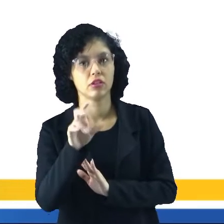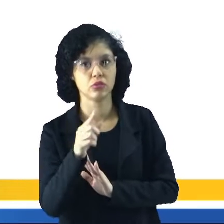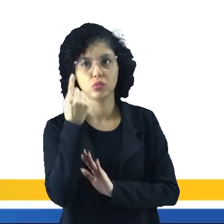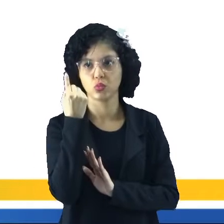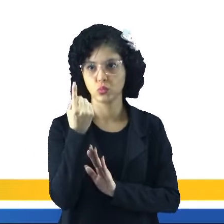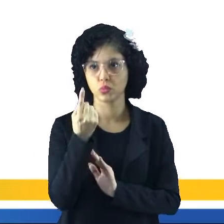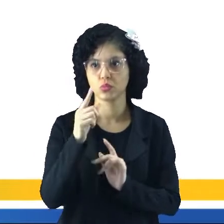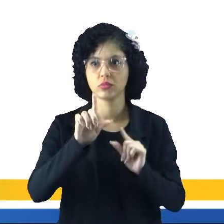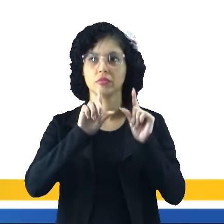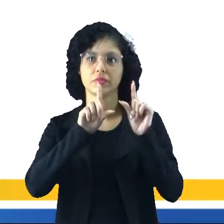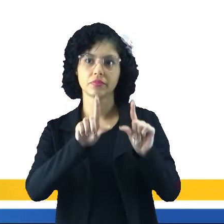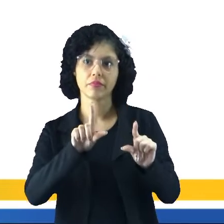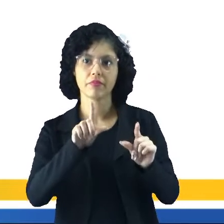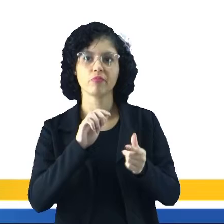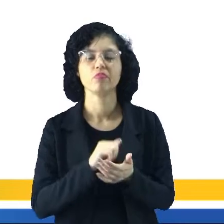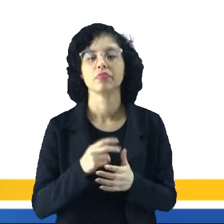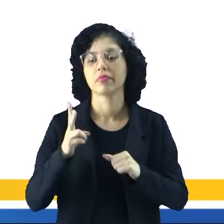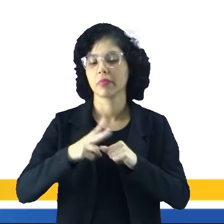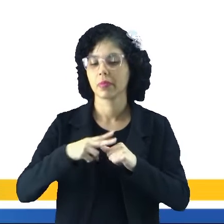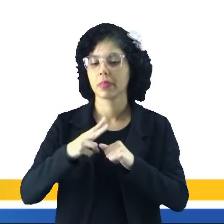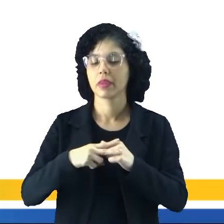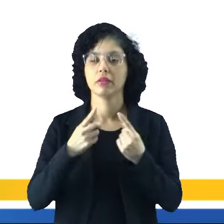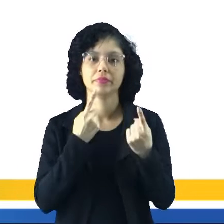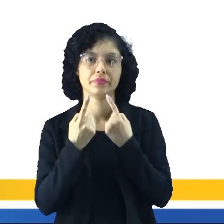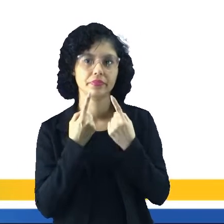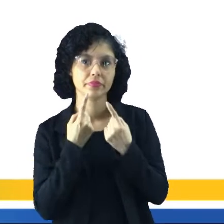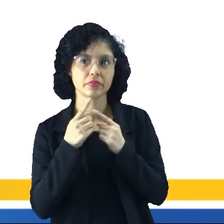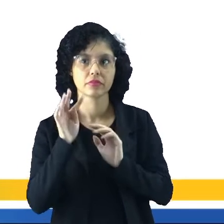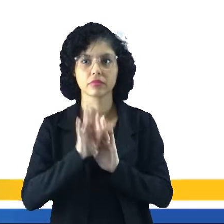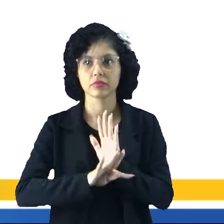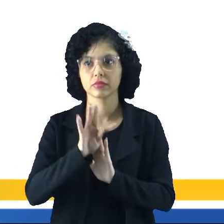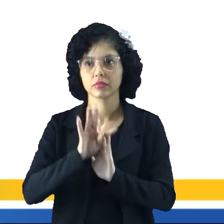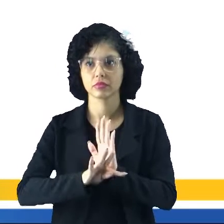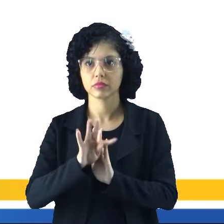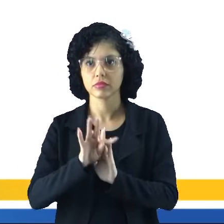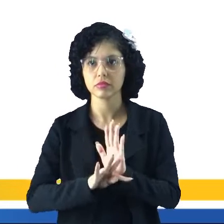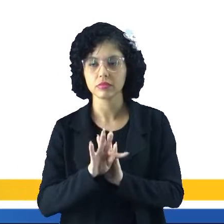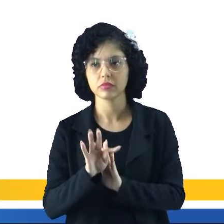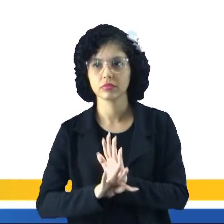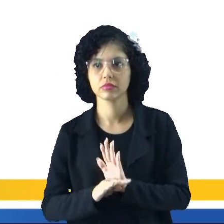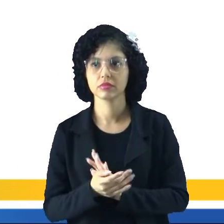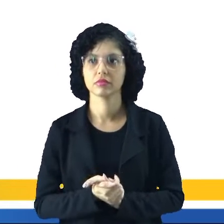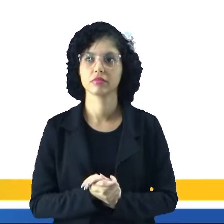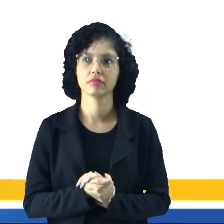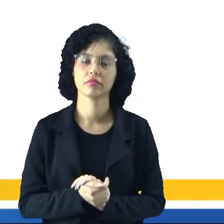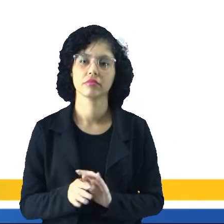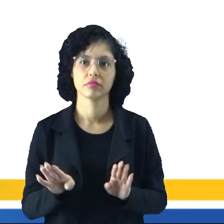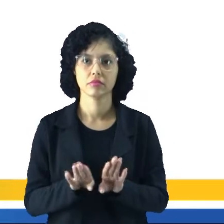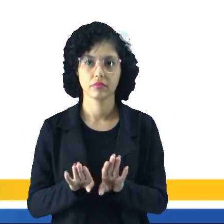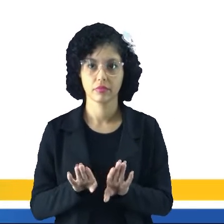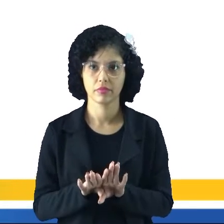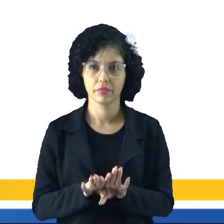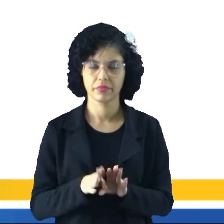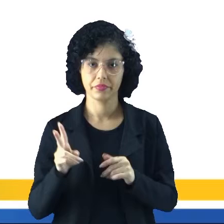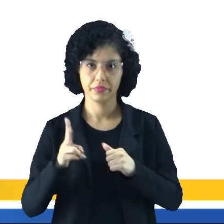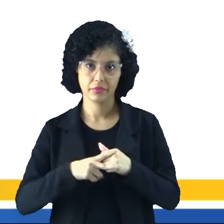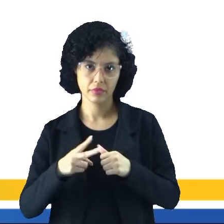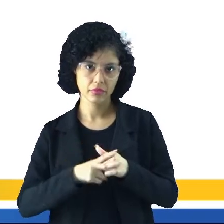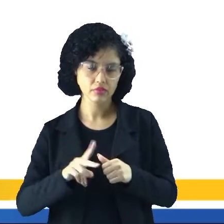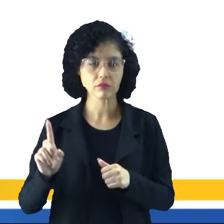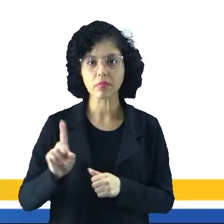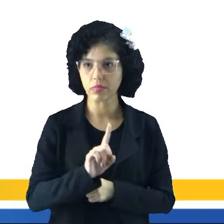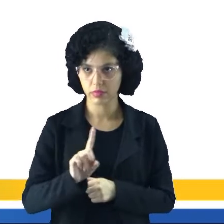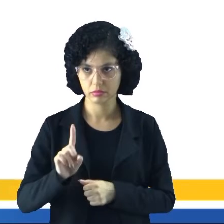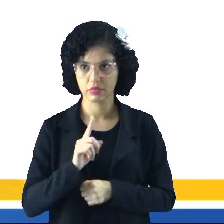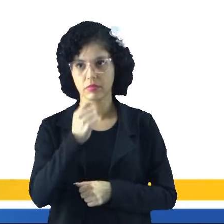quadro, né, temos o recurso verbal, que é os textos ali, né, os globos da fala, e temos o recurso não verbal, que